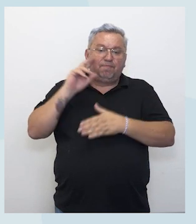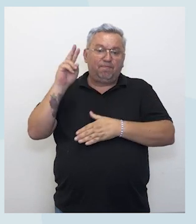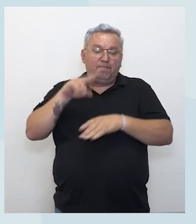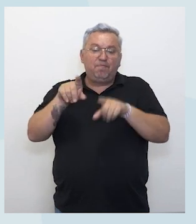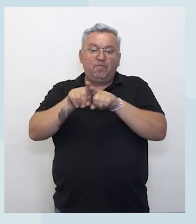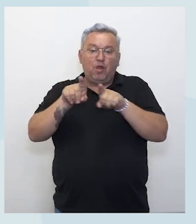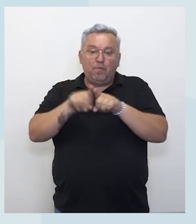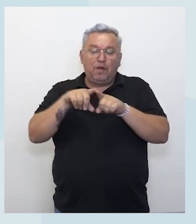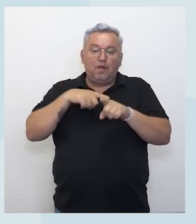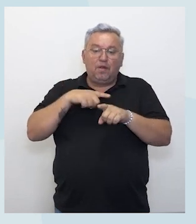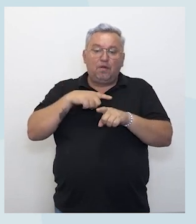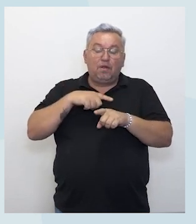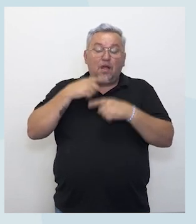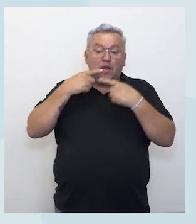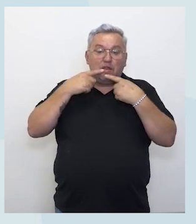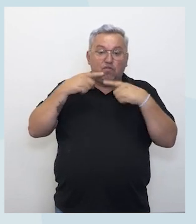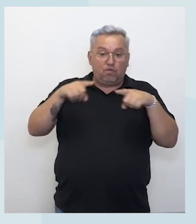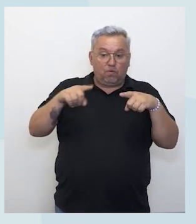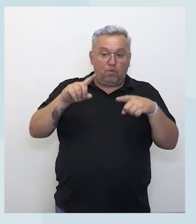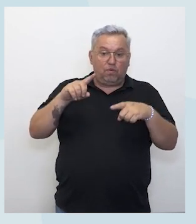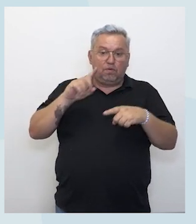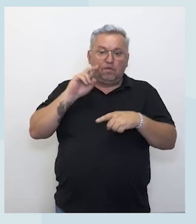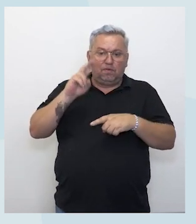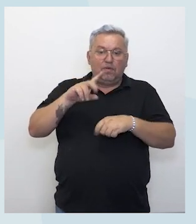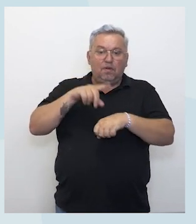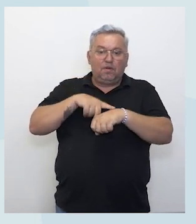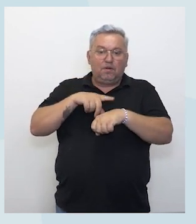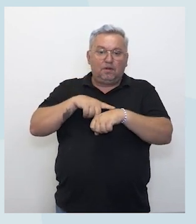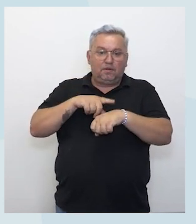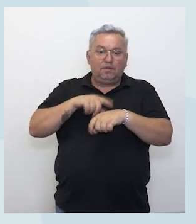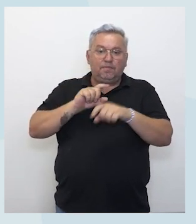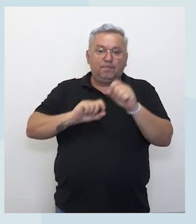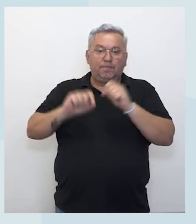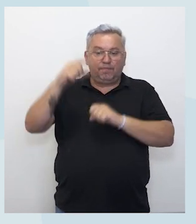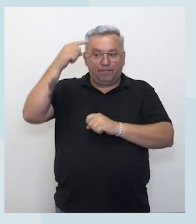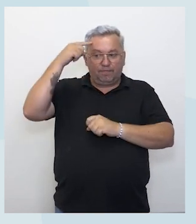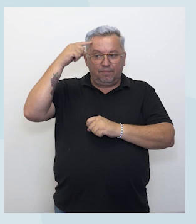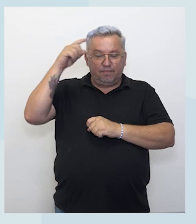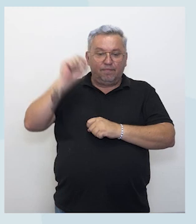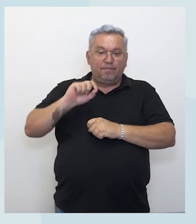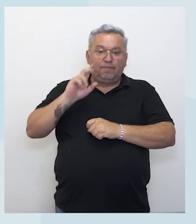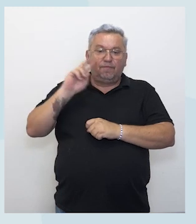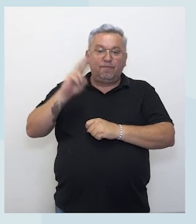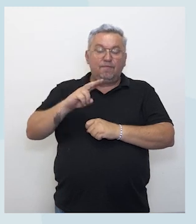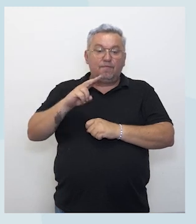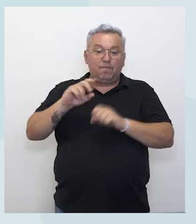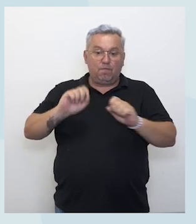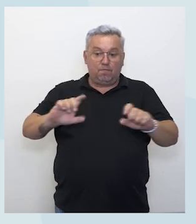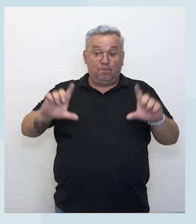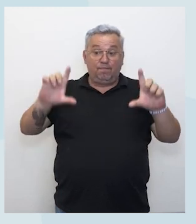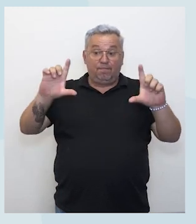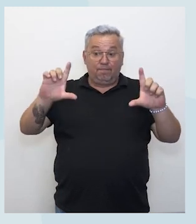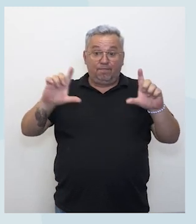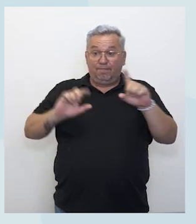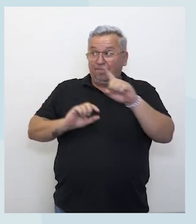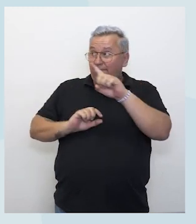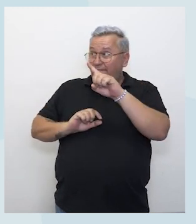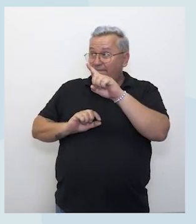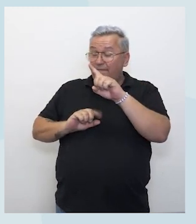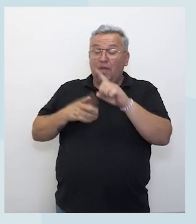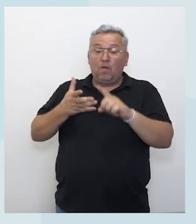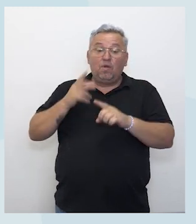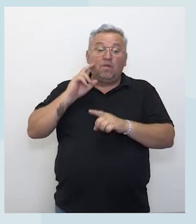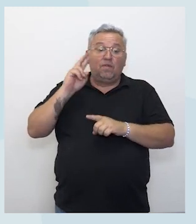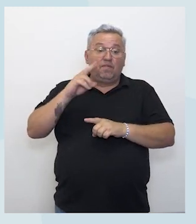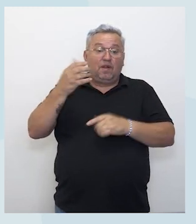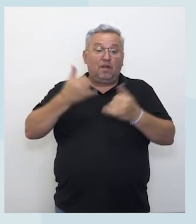quanto do senso crítico. Vamos deixar um tempinho para eles pensarem? Vamos. Então, ó, a gente vai deixar essa tela aí para vocês e eu quero que vocês